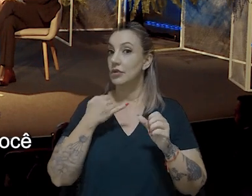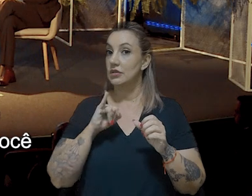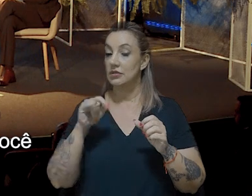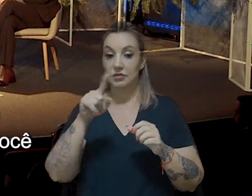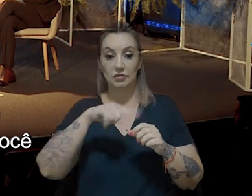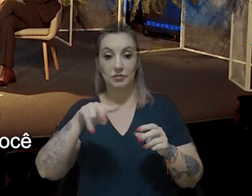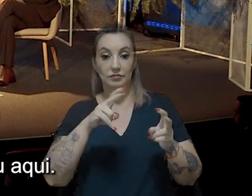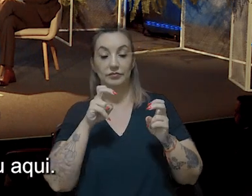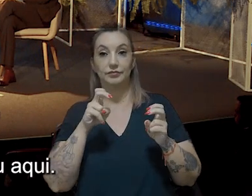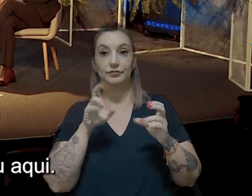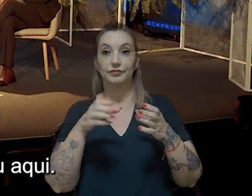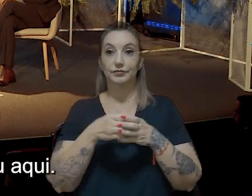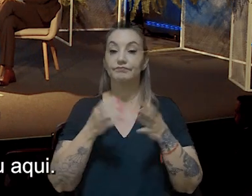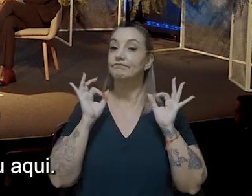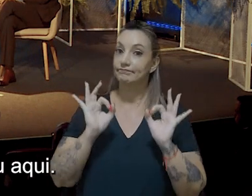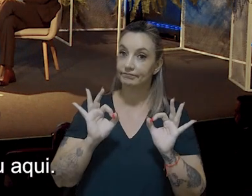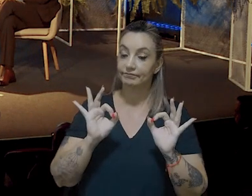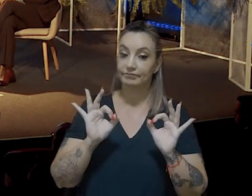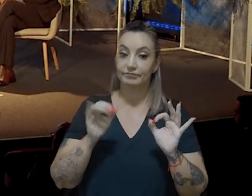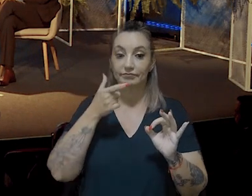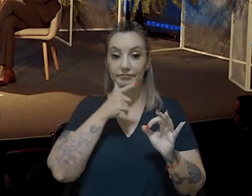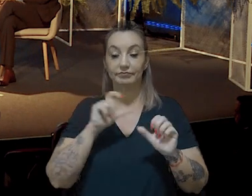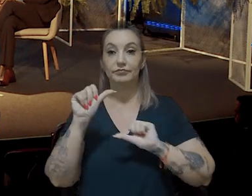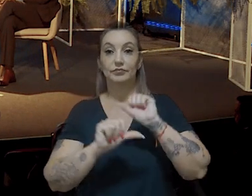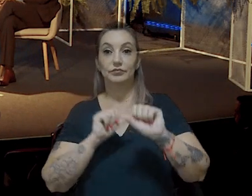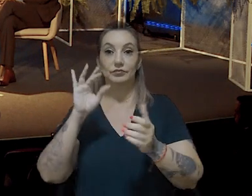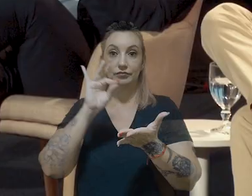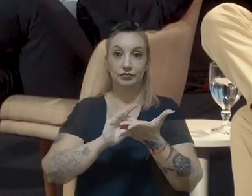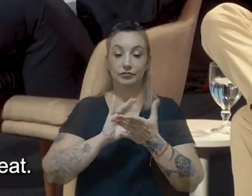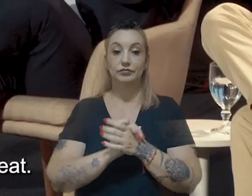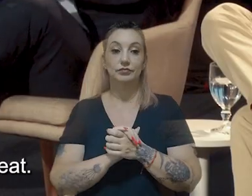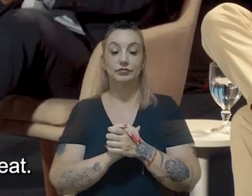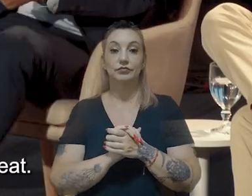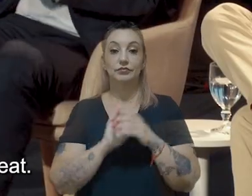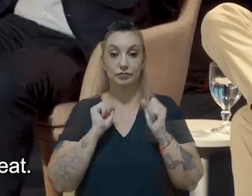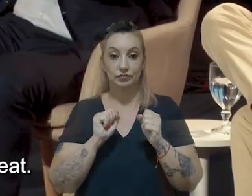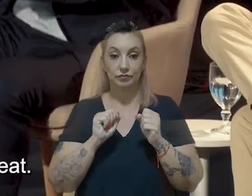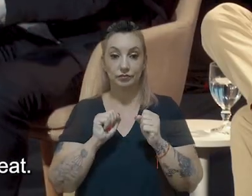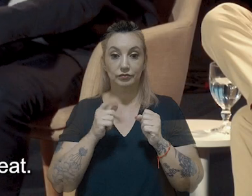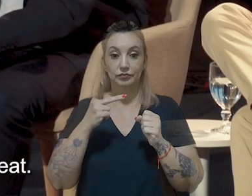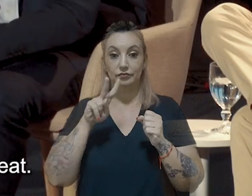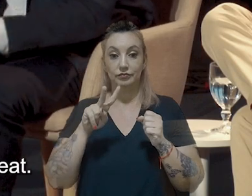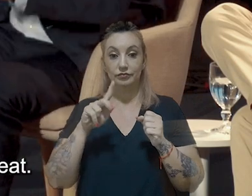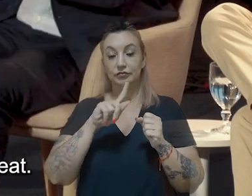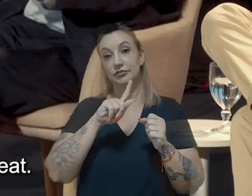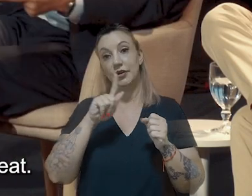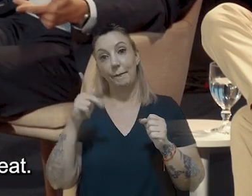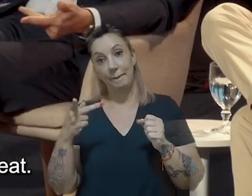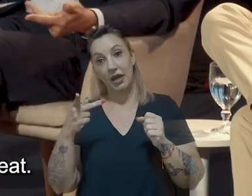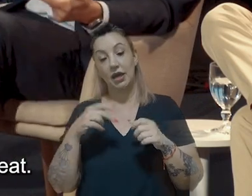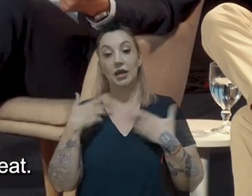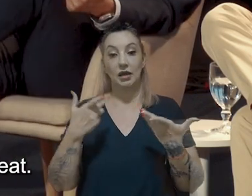sem você olhar para pra comunidade falei assim realmente a gente chegou aqui a gente mudou a realidade podemos levar o pve podemos levar GP